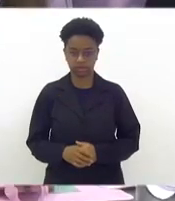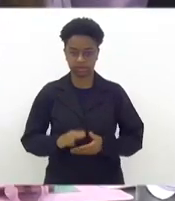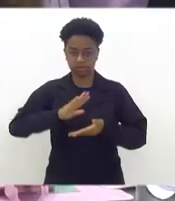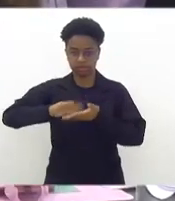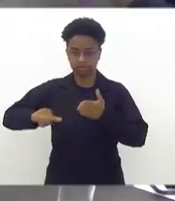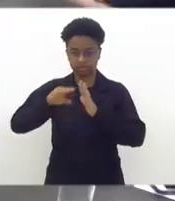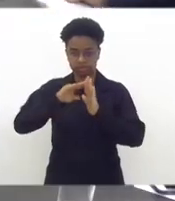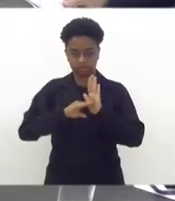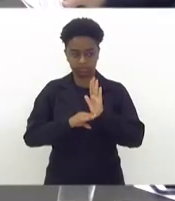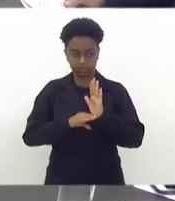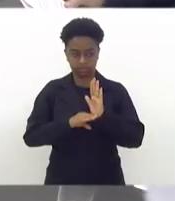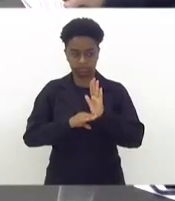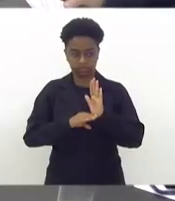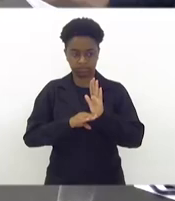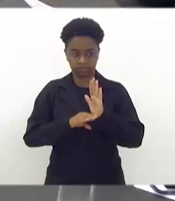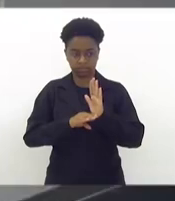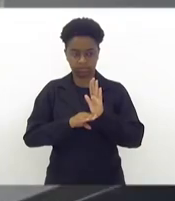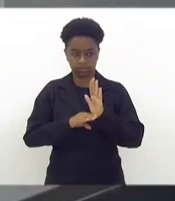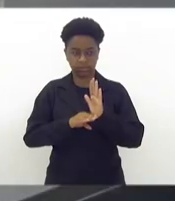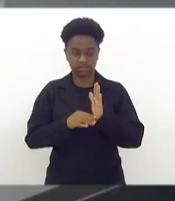perfeito. O projeto foi retirado de pauta.